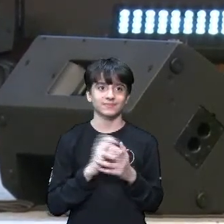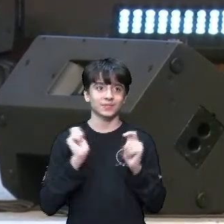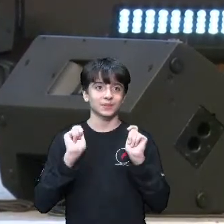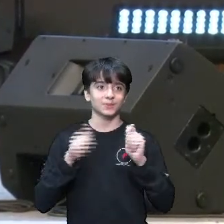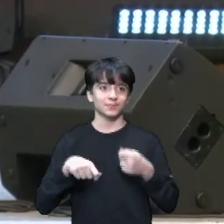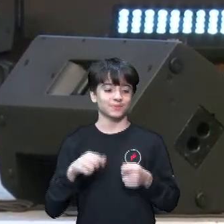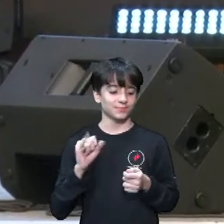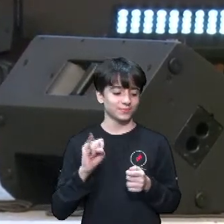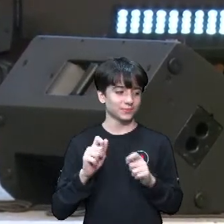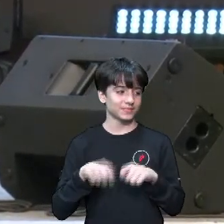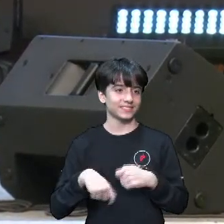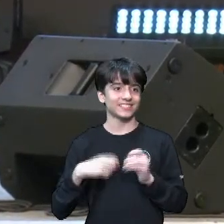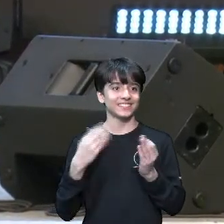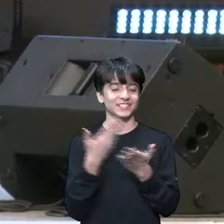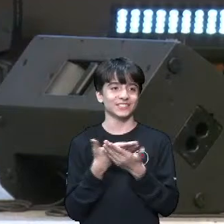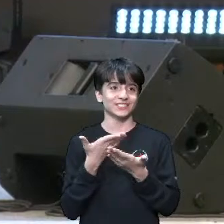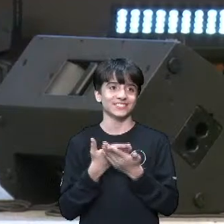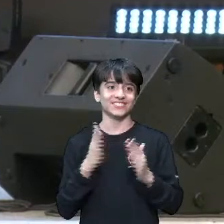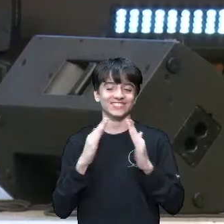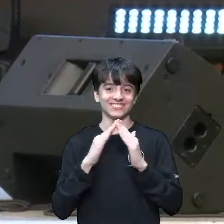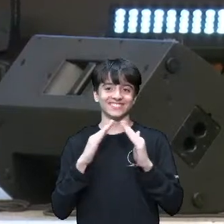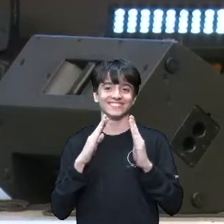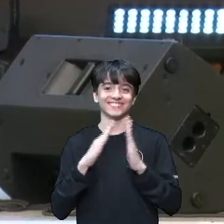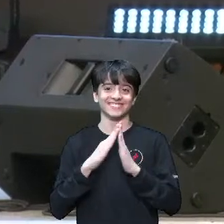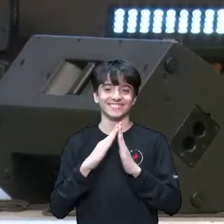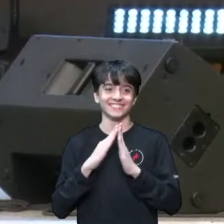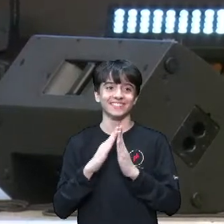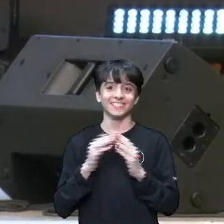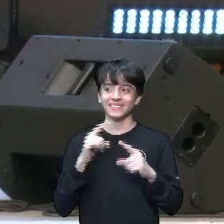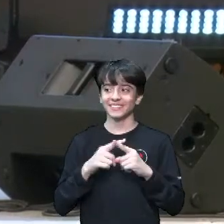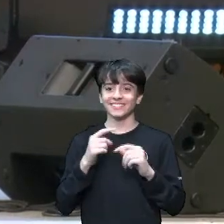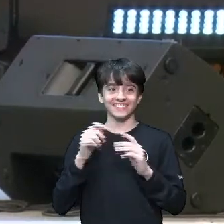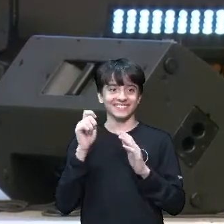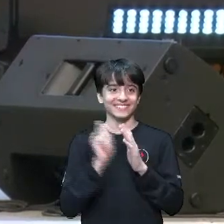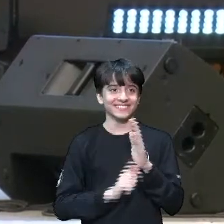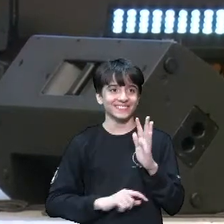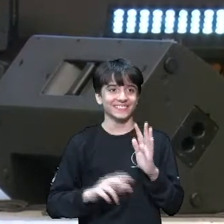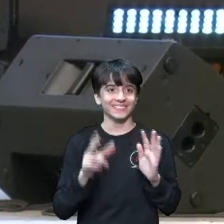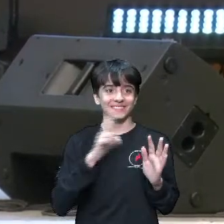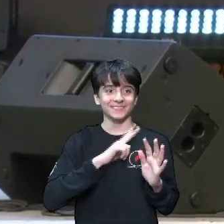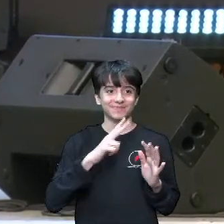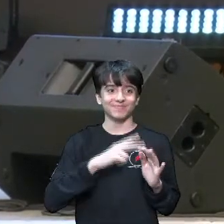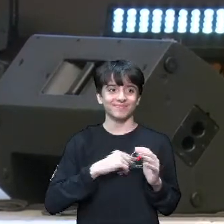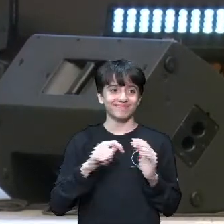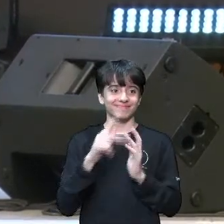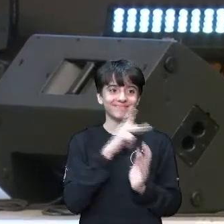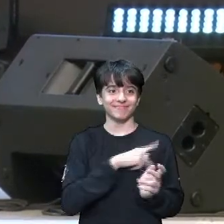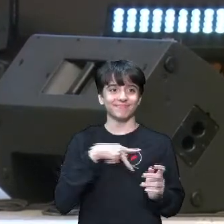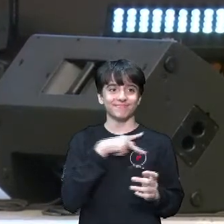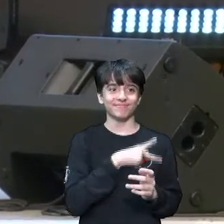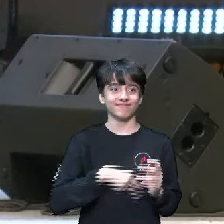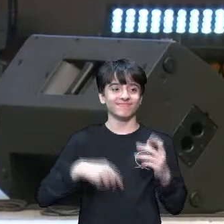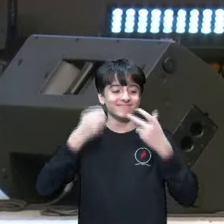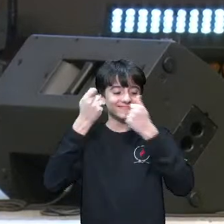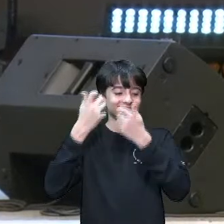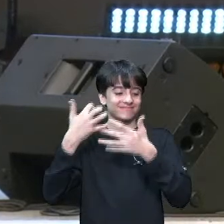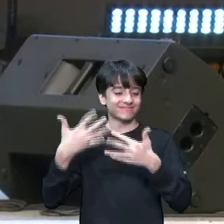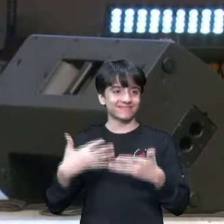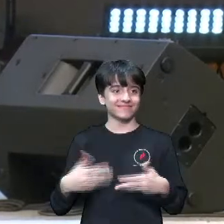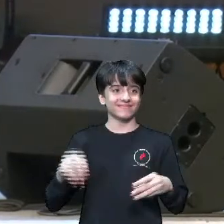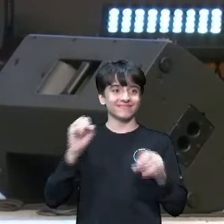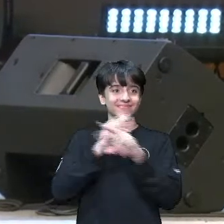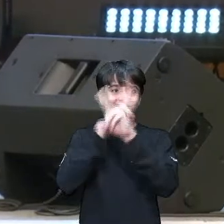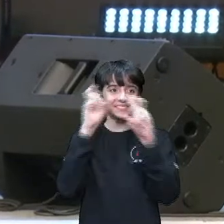casa direitinho, porque é um texto exclusivo onde Paulo está falando sobre oferta, sobre as ofertas que a